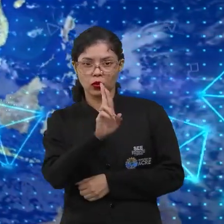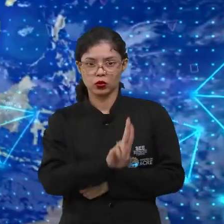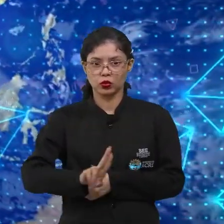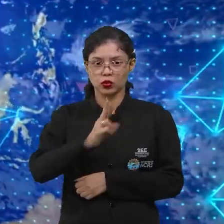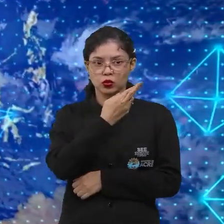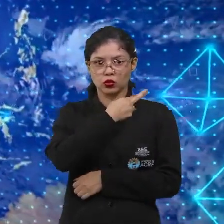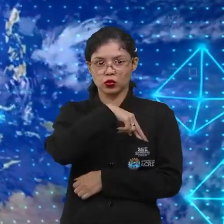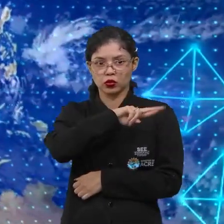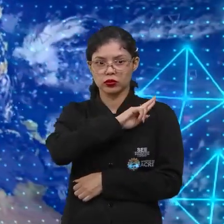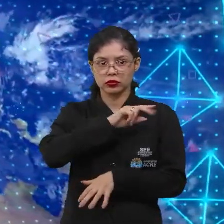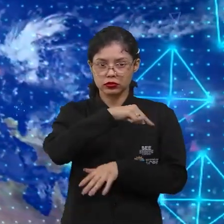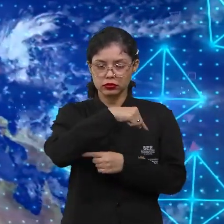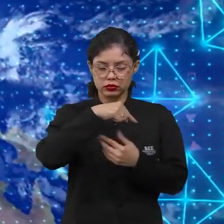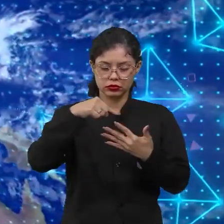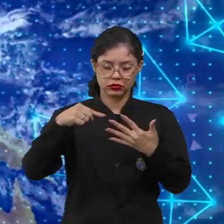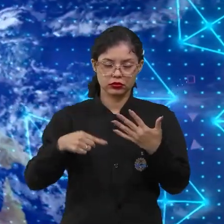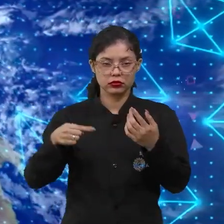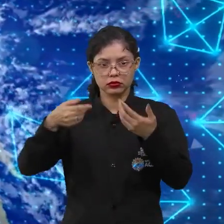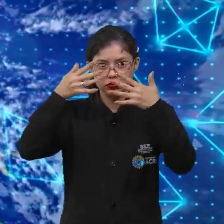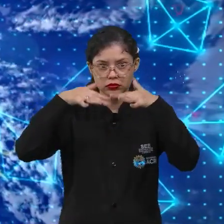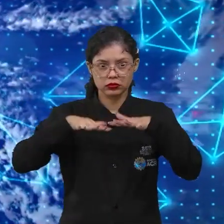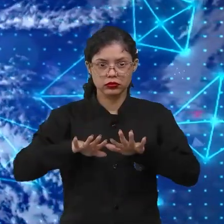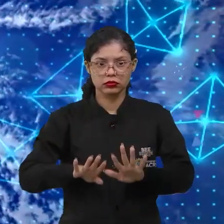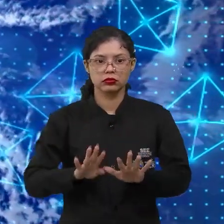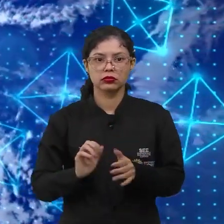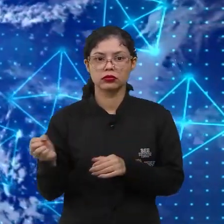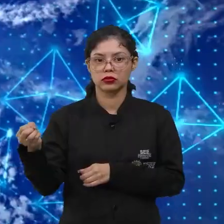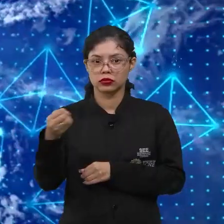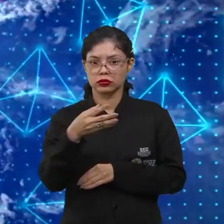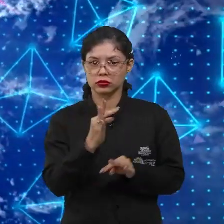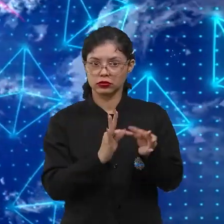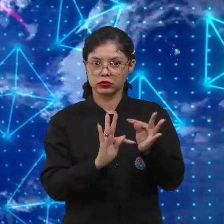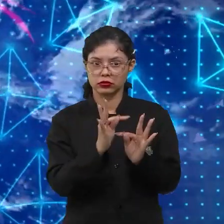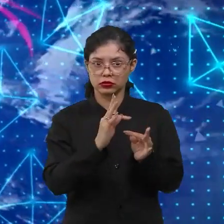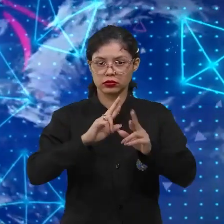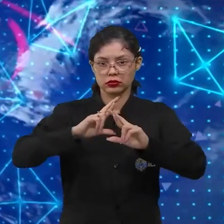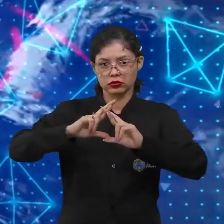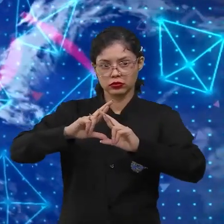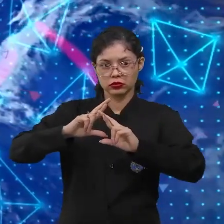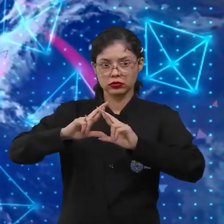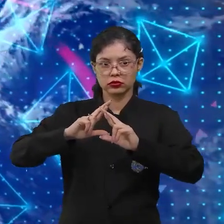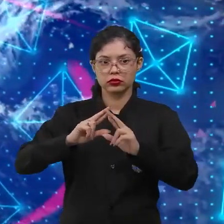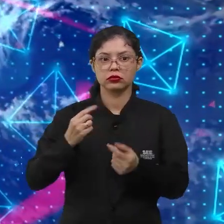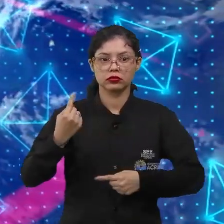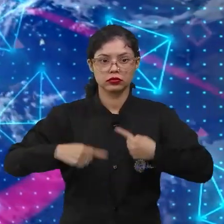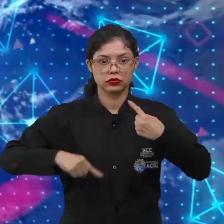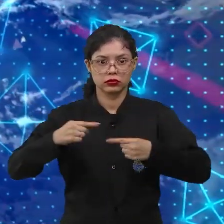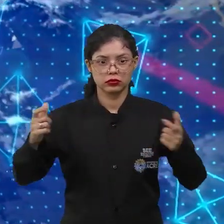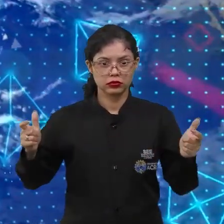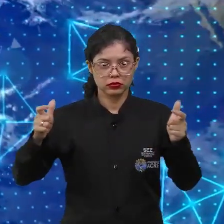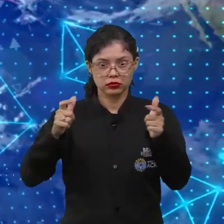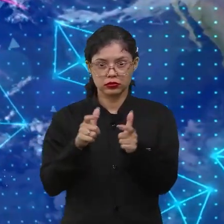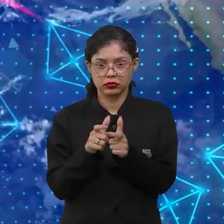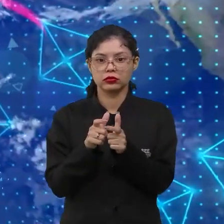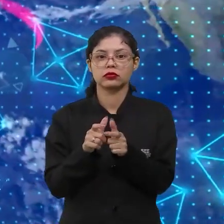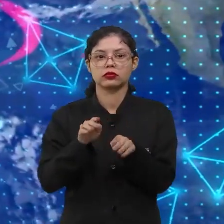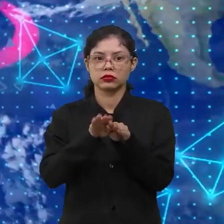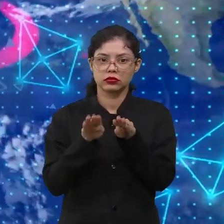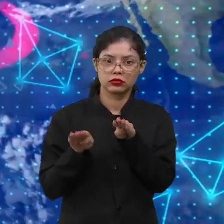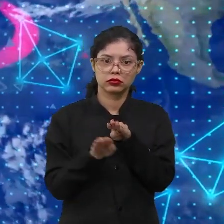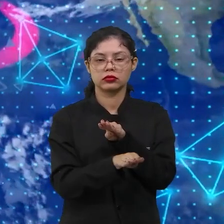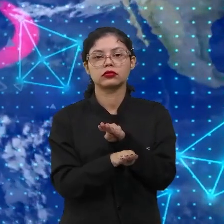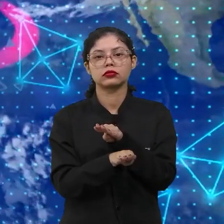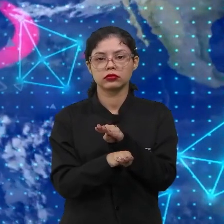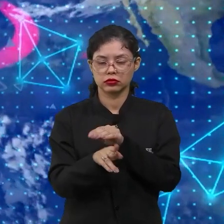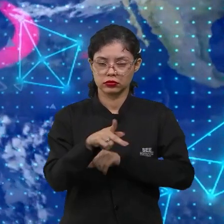uso responsável de recursos naturais, inovação tecnológica sustentável e principalmente